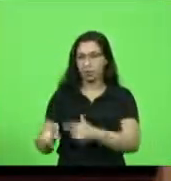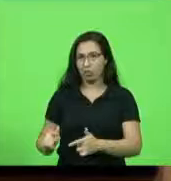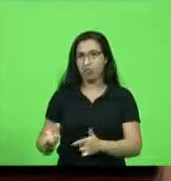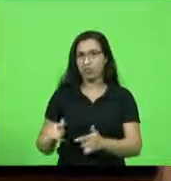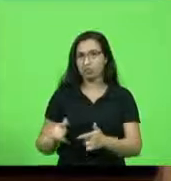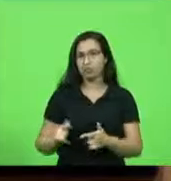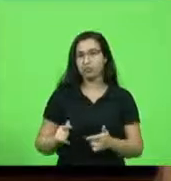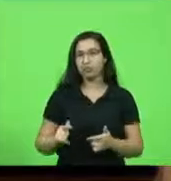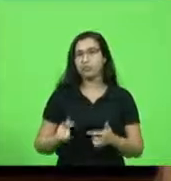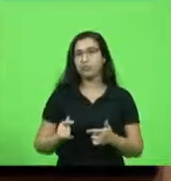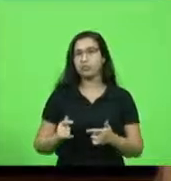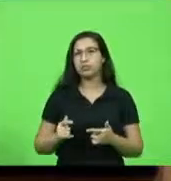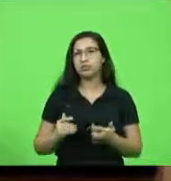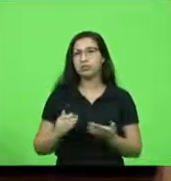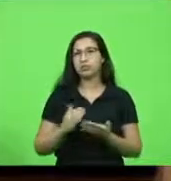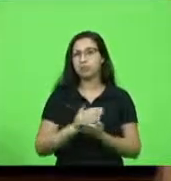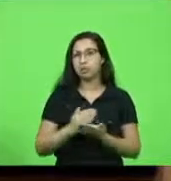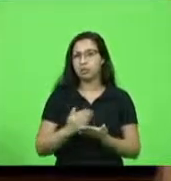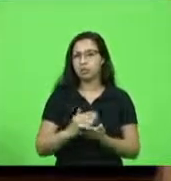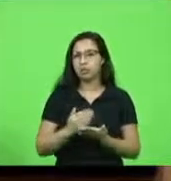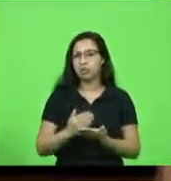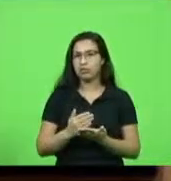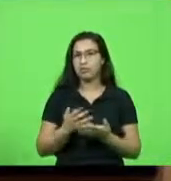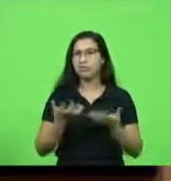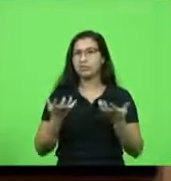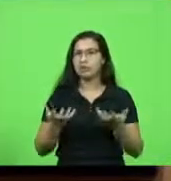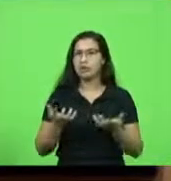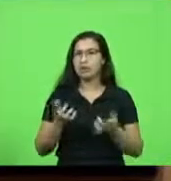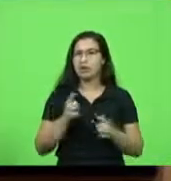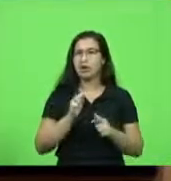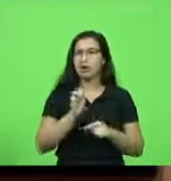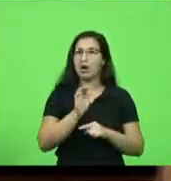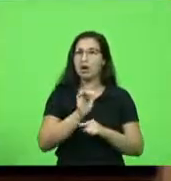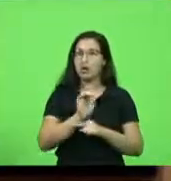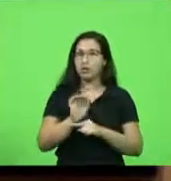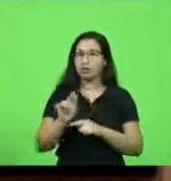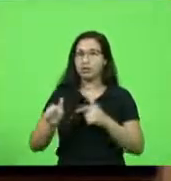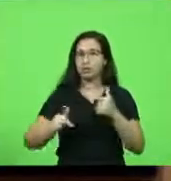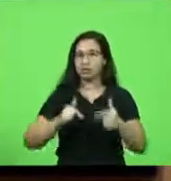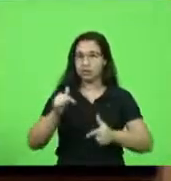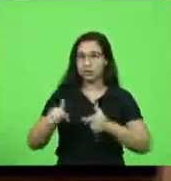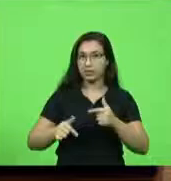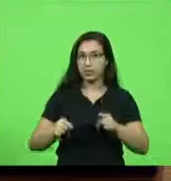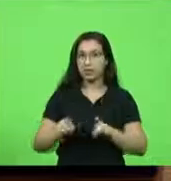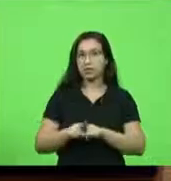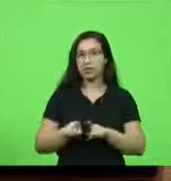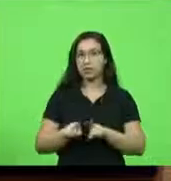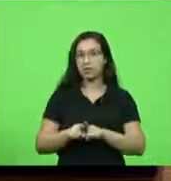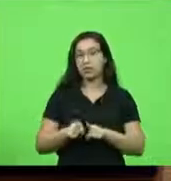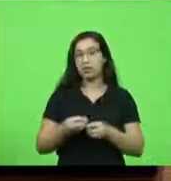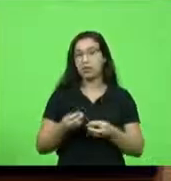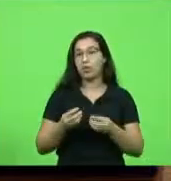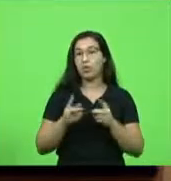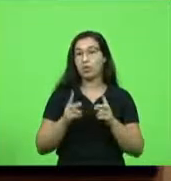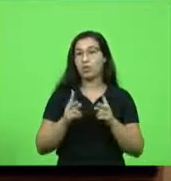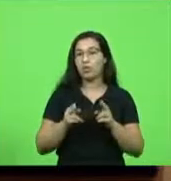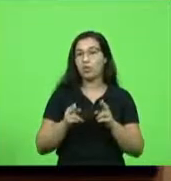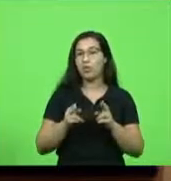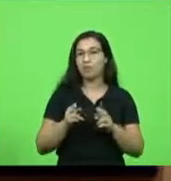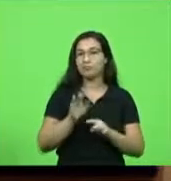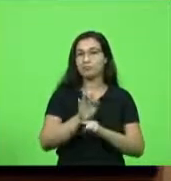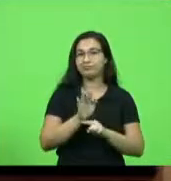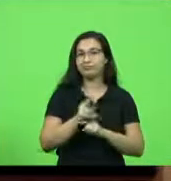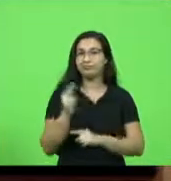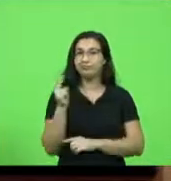muito tênue, muito singela, contribuir neste momento, como os auxílios emergenciais. Mas é interessante